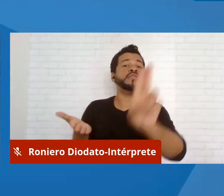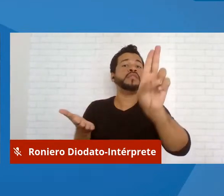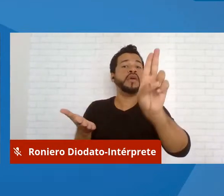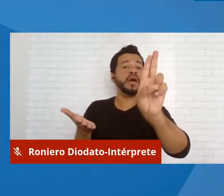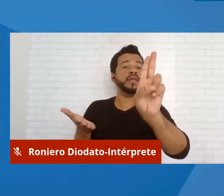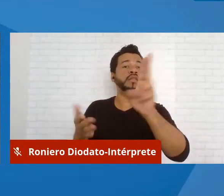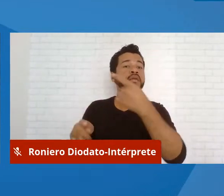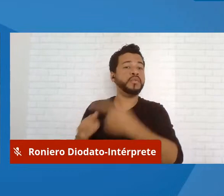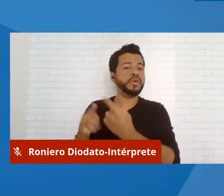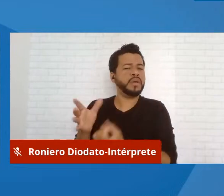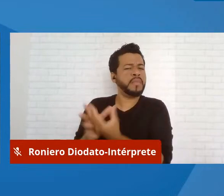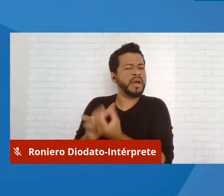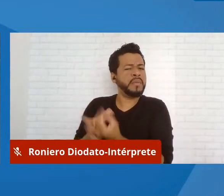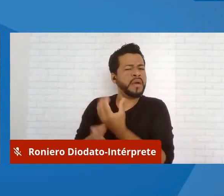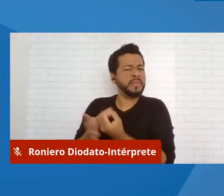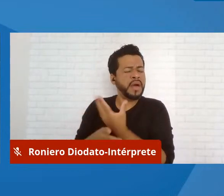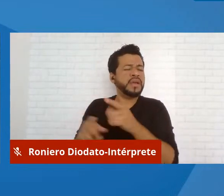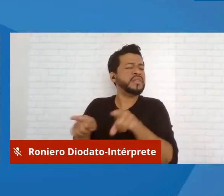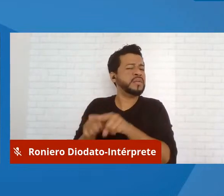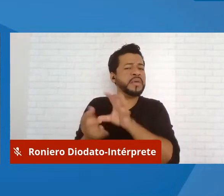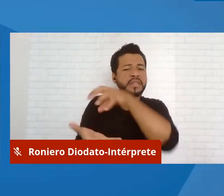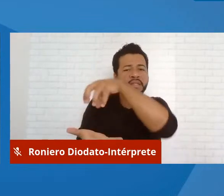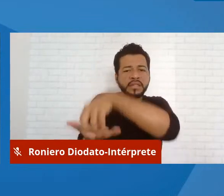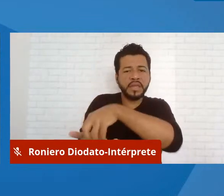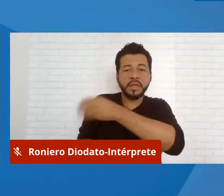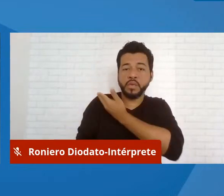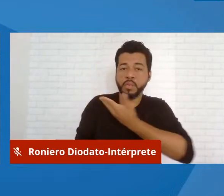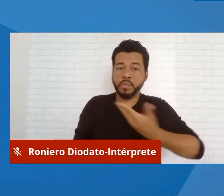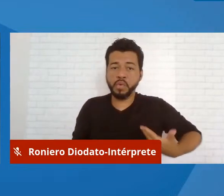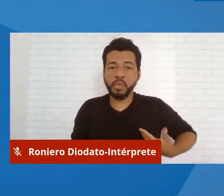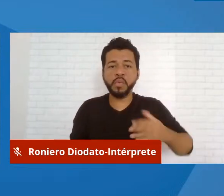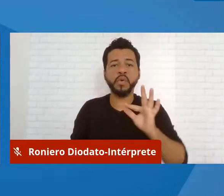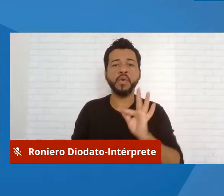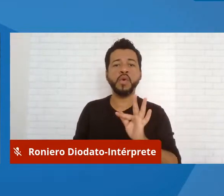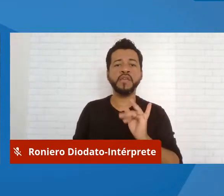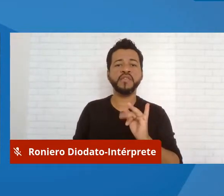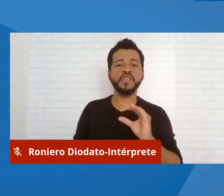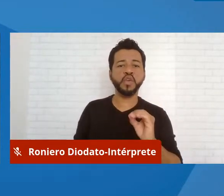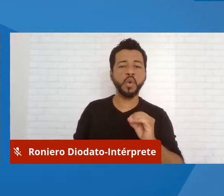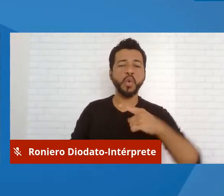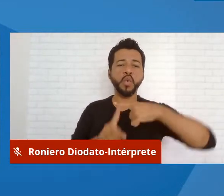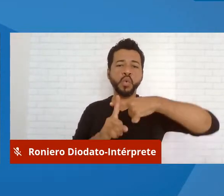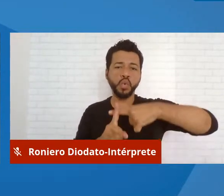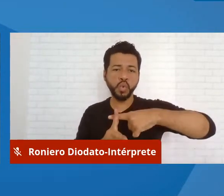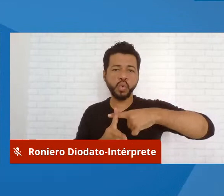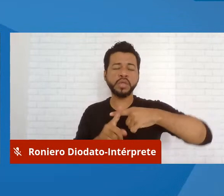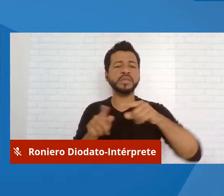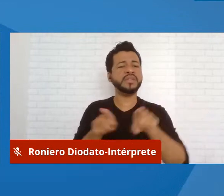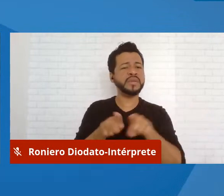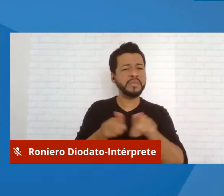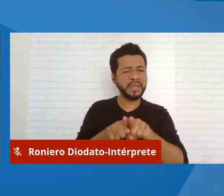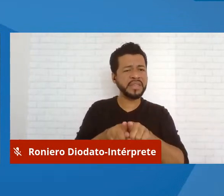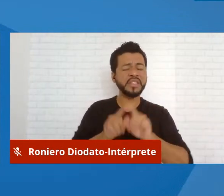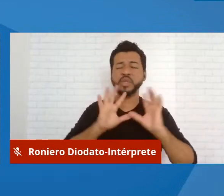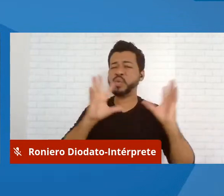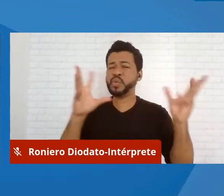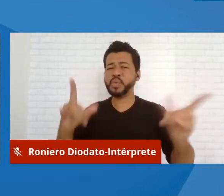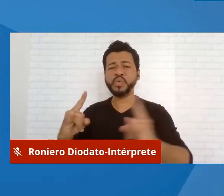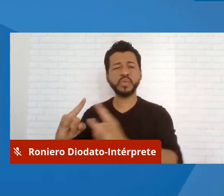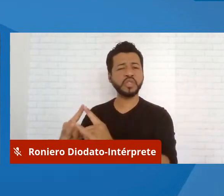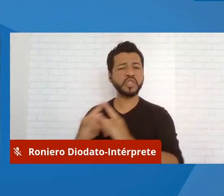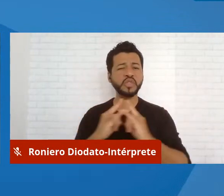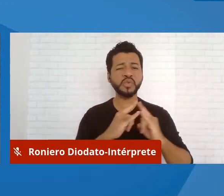pública, de centros públicos, Fiocruz, Instituto Butantan, todos são instituições públicas e não